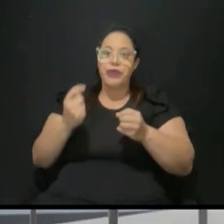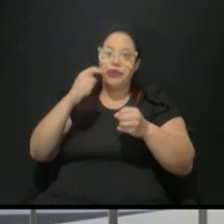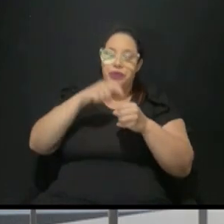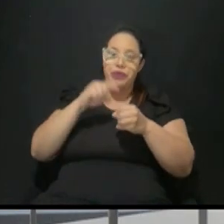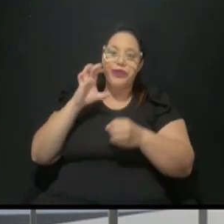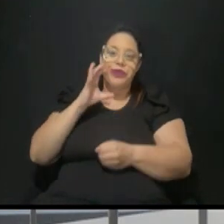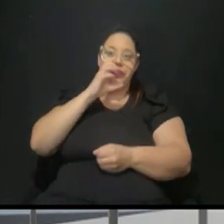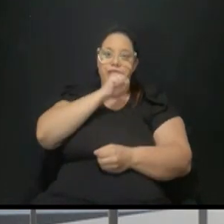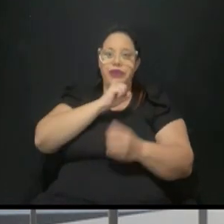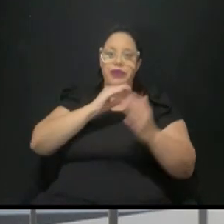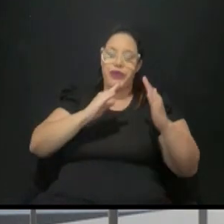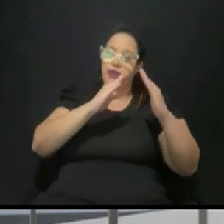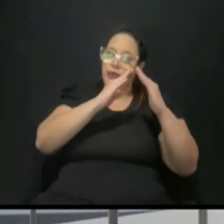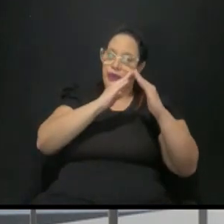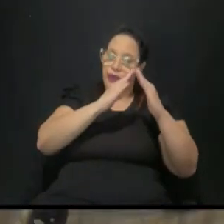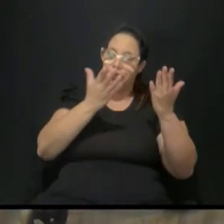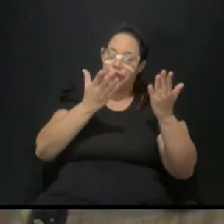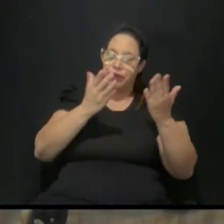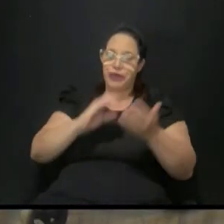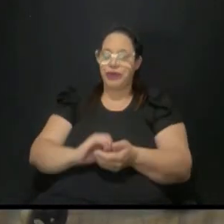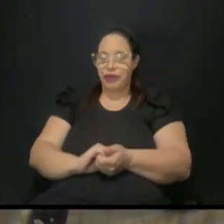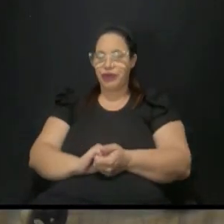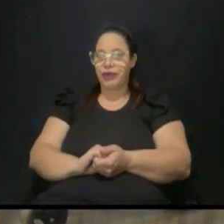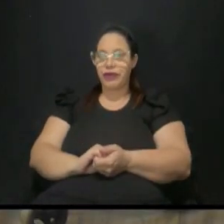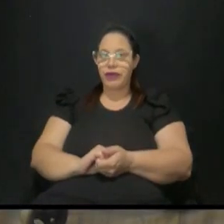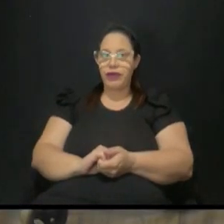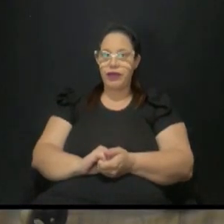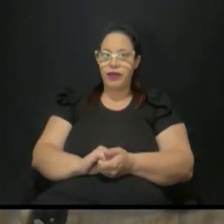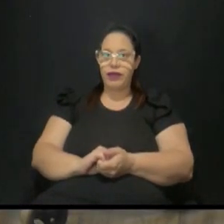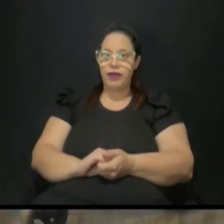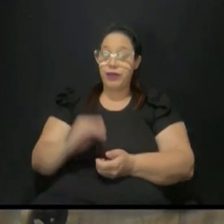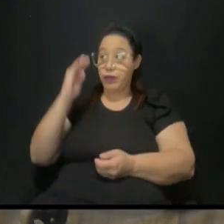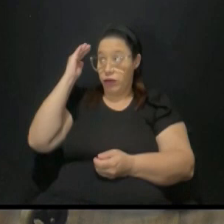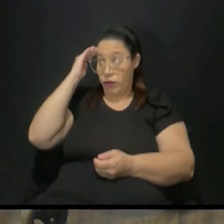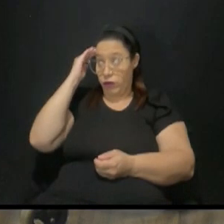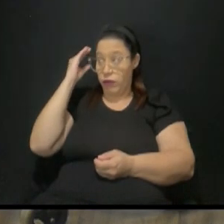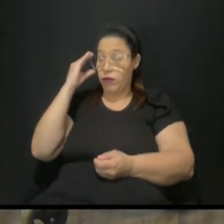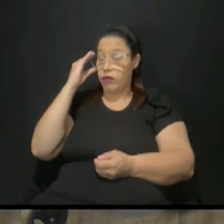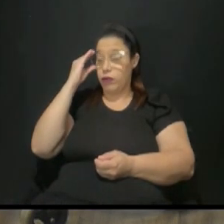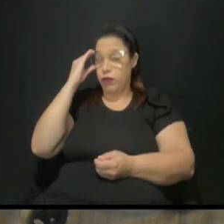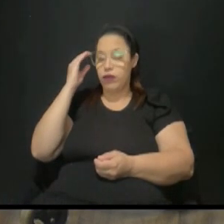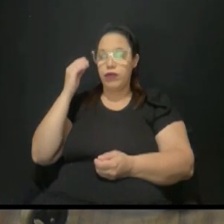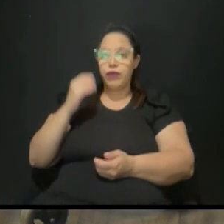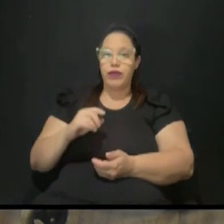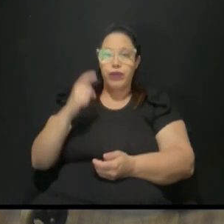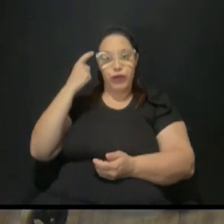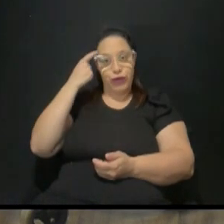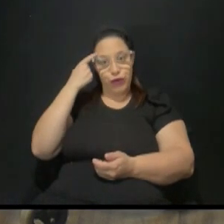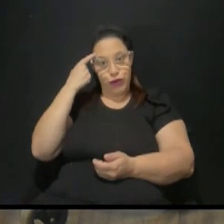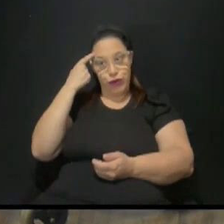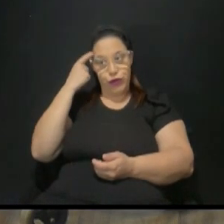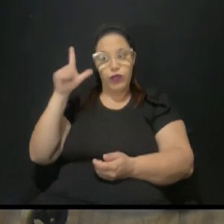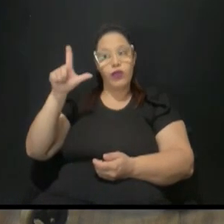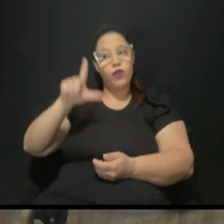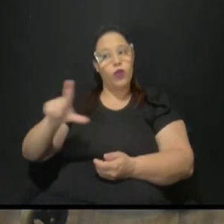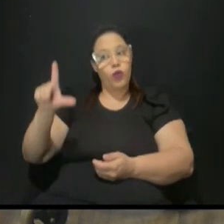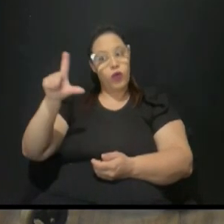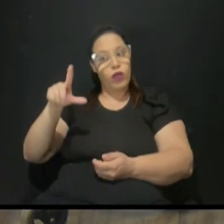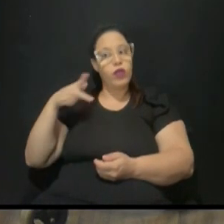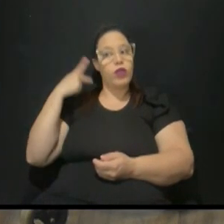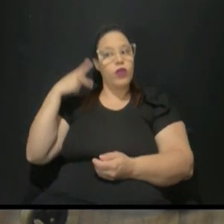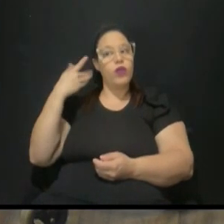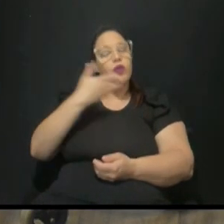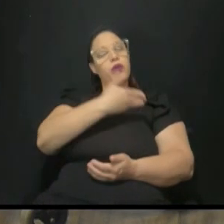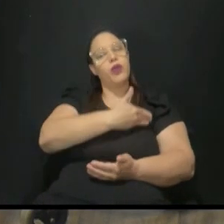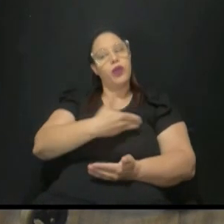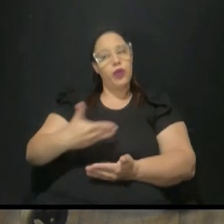residência. Entendi. Então, a gente tem que pensar, né, sempre na lógica da política pública do trabalho em